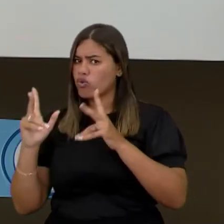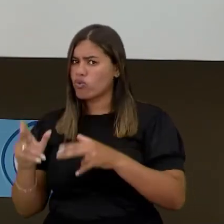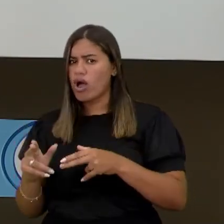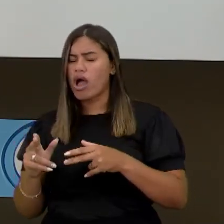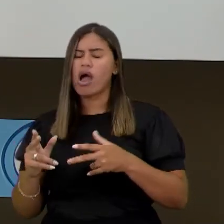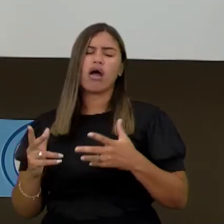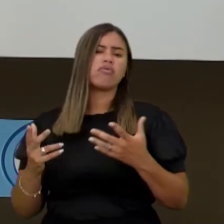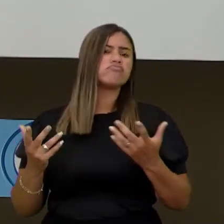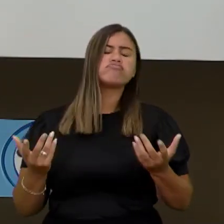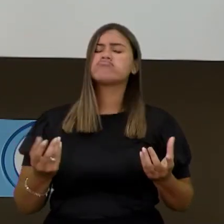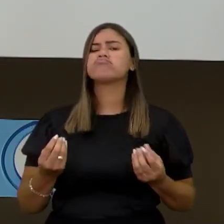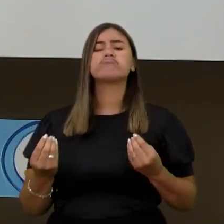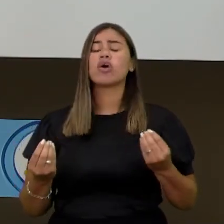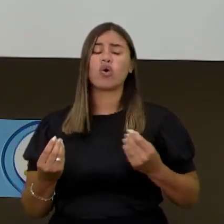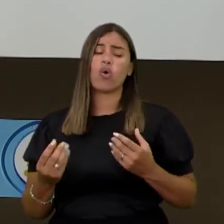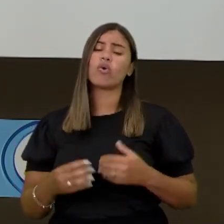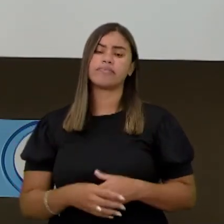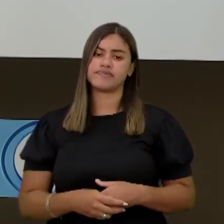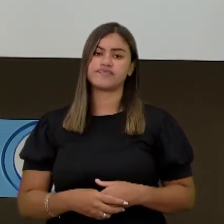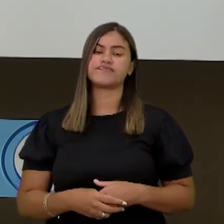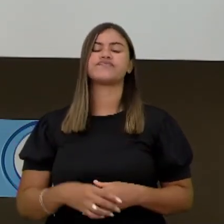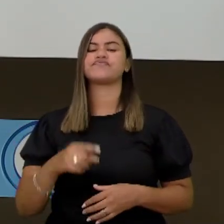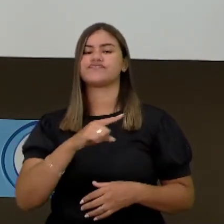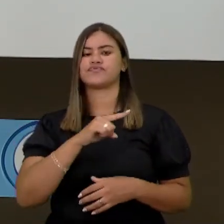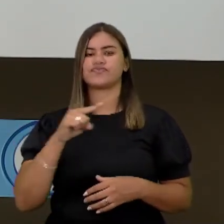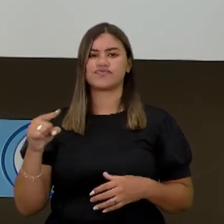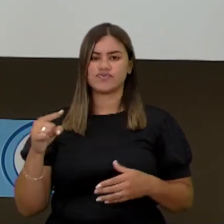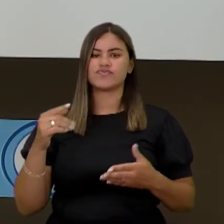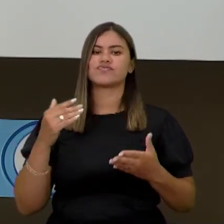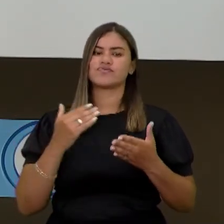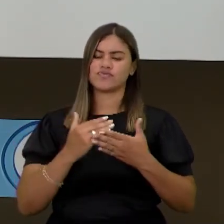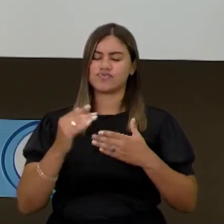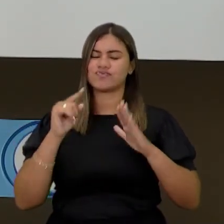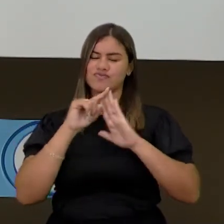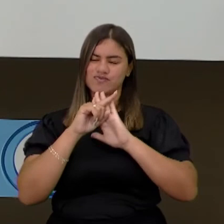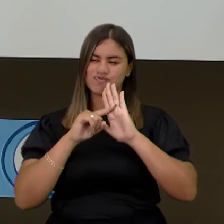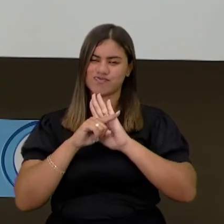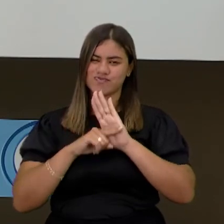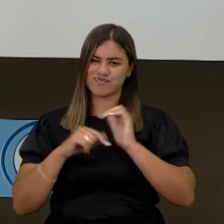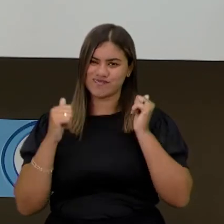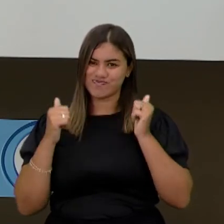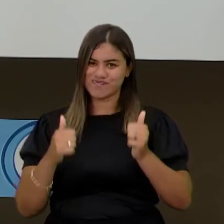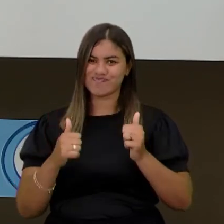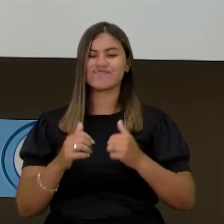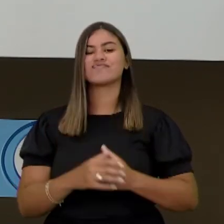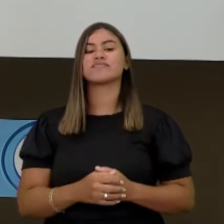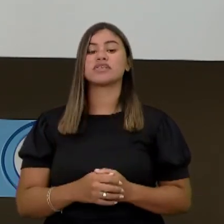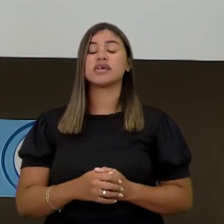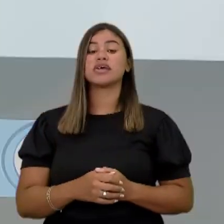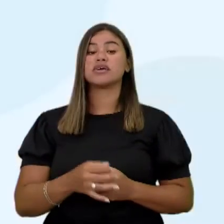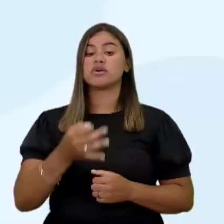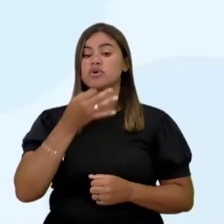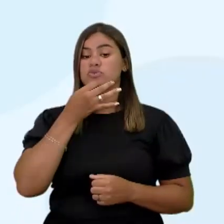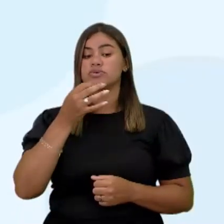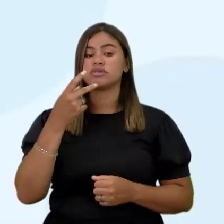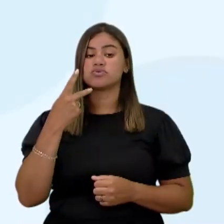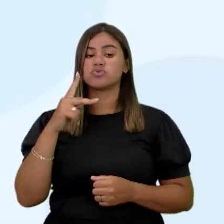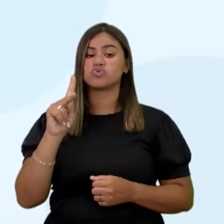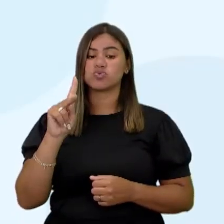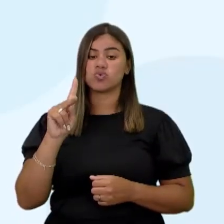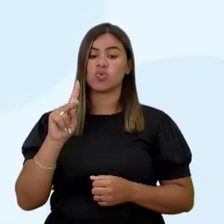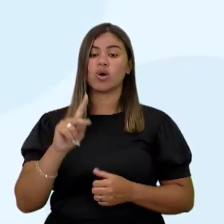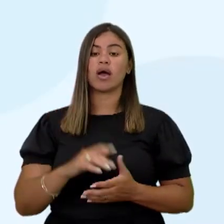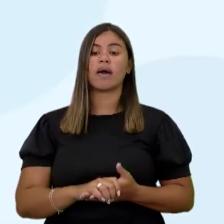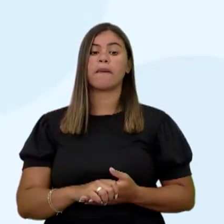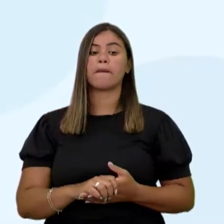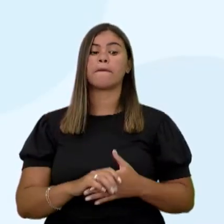outra coisa. Então, a ideia é vocês começarem esse processo de análise, certo? E na sua opinião, quem